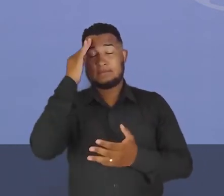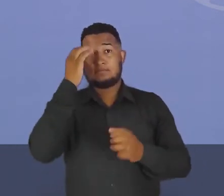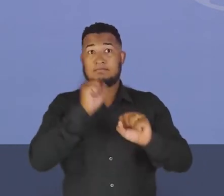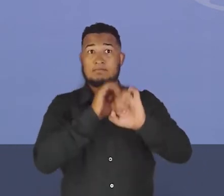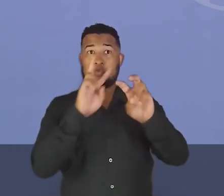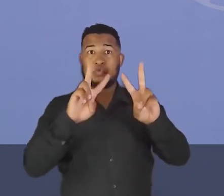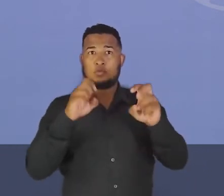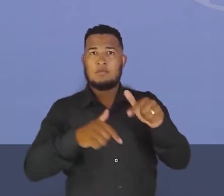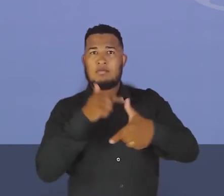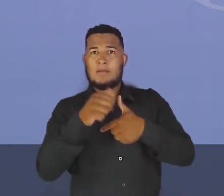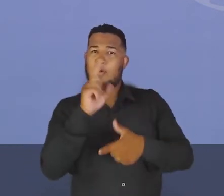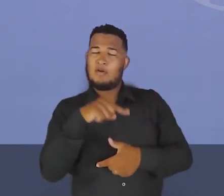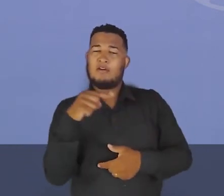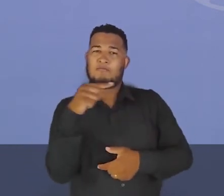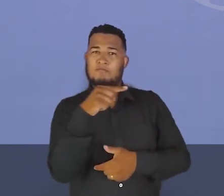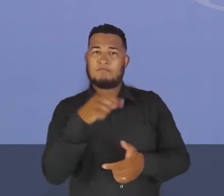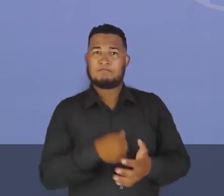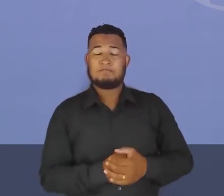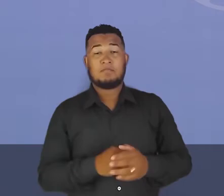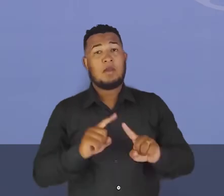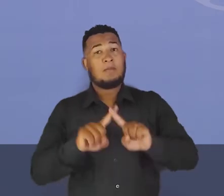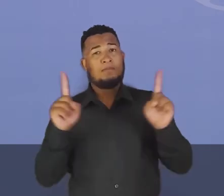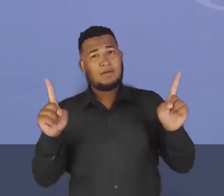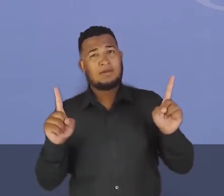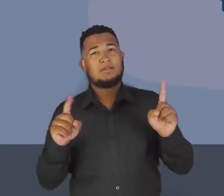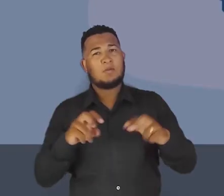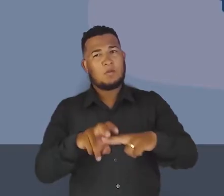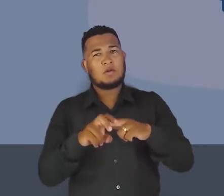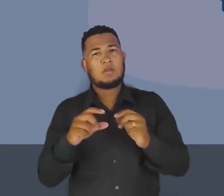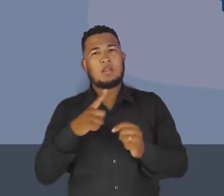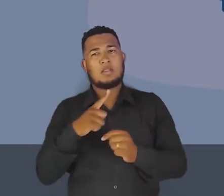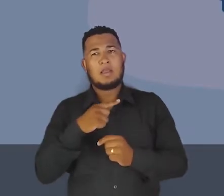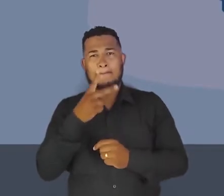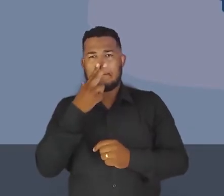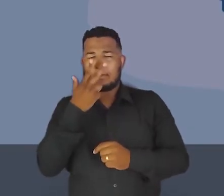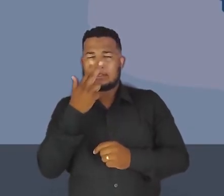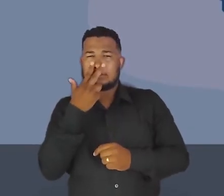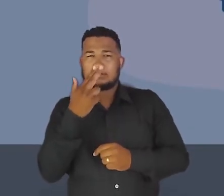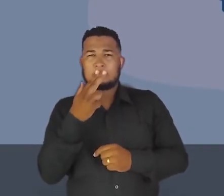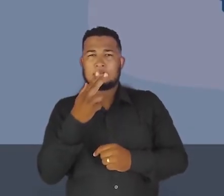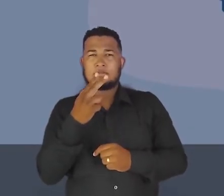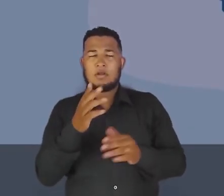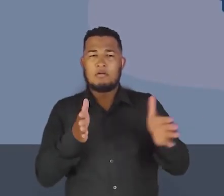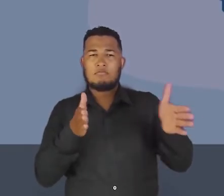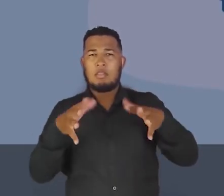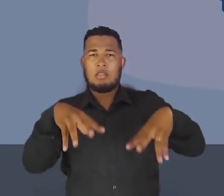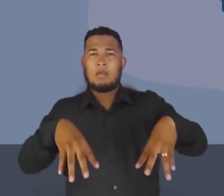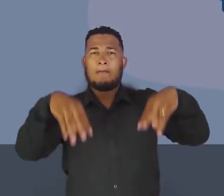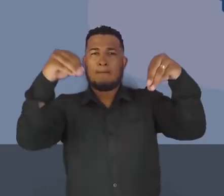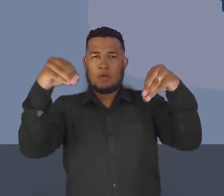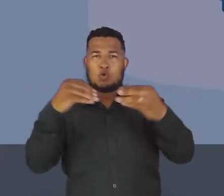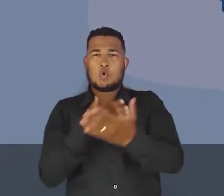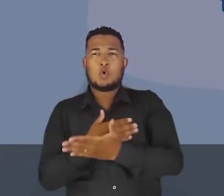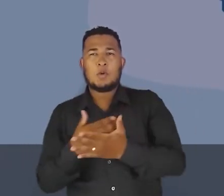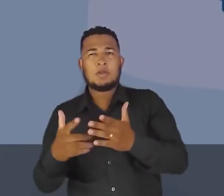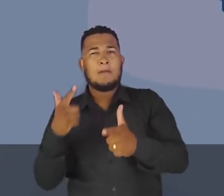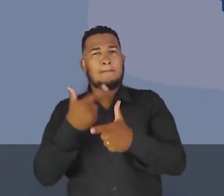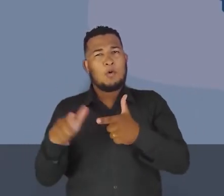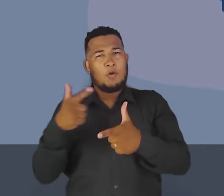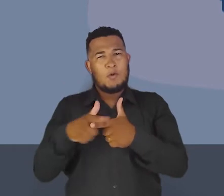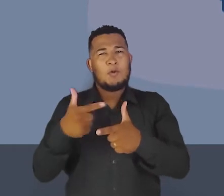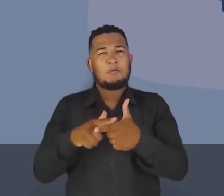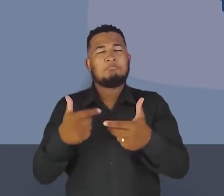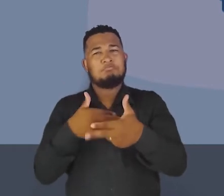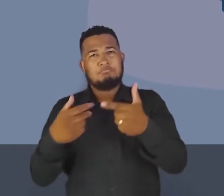Idade Média. No entanto, a partir da Baixa Idade Média, que é o momento em que há a crise do